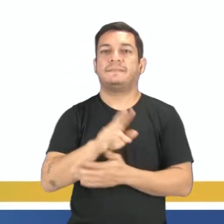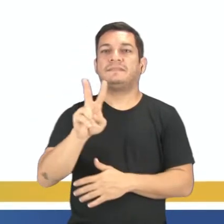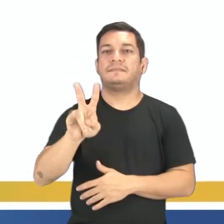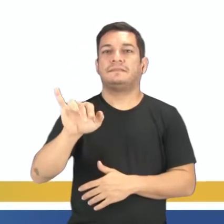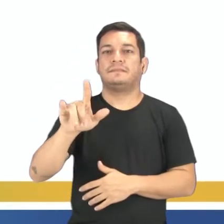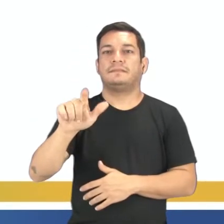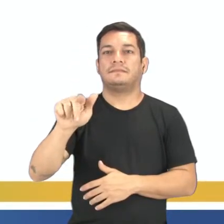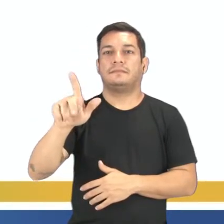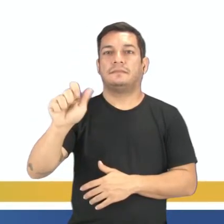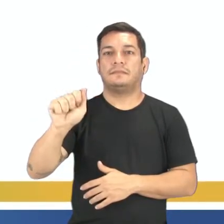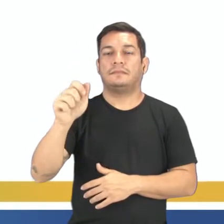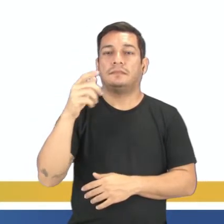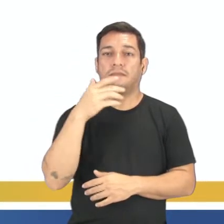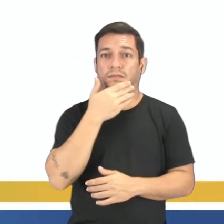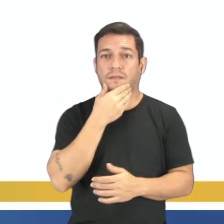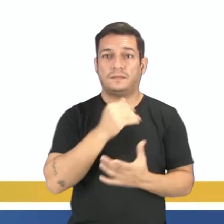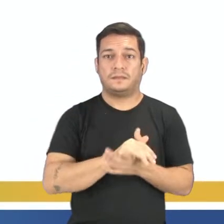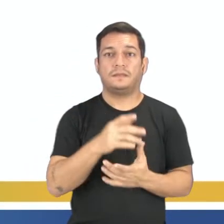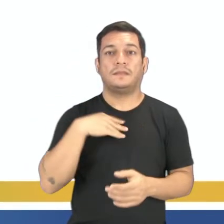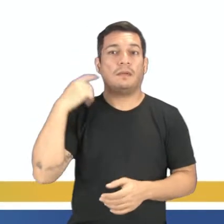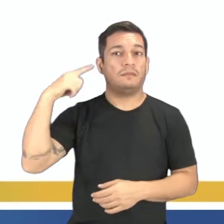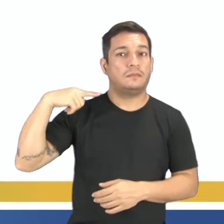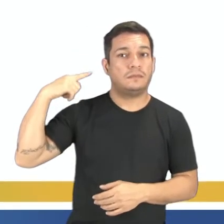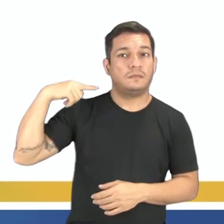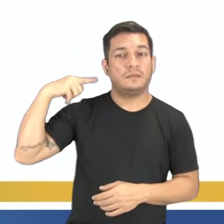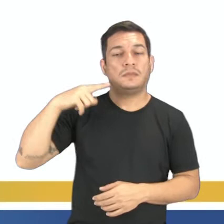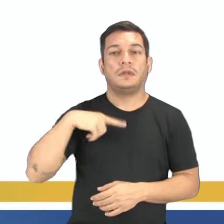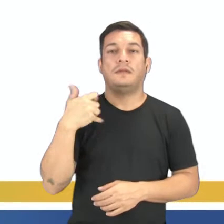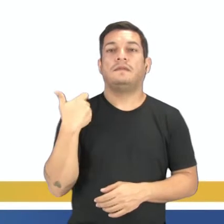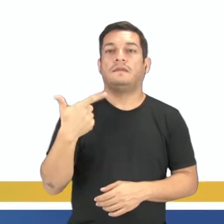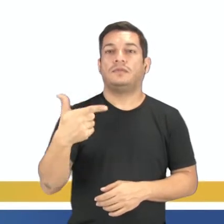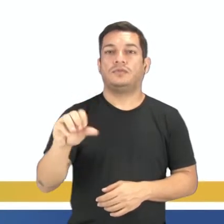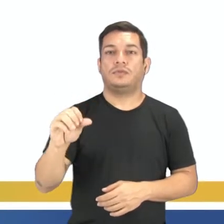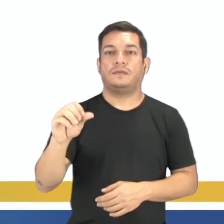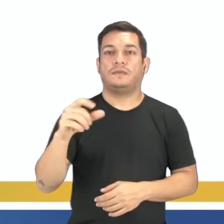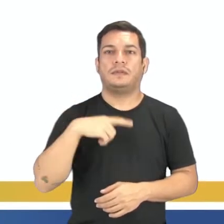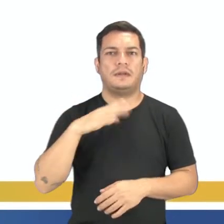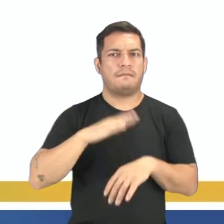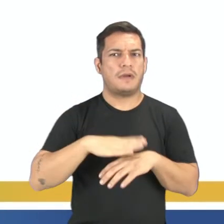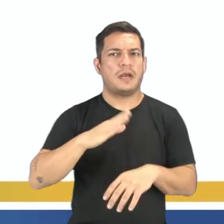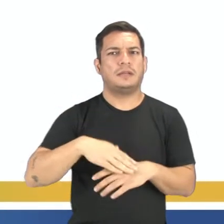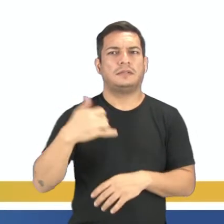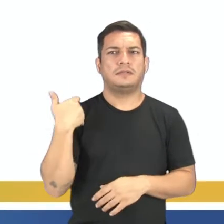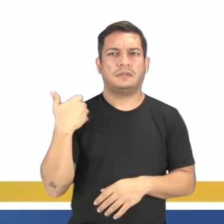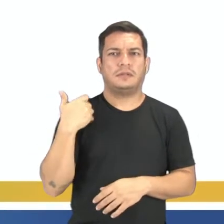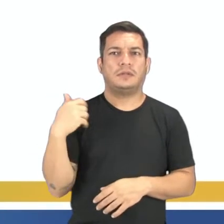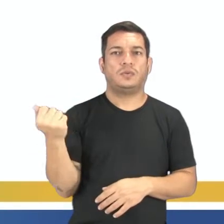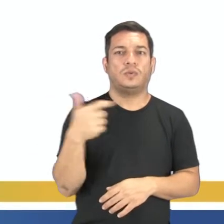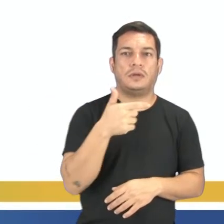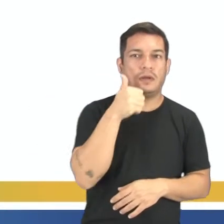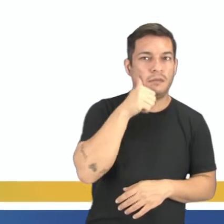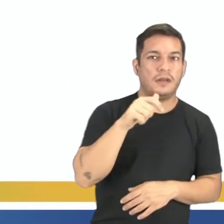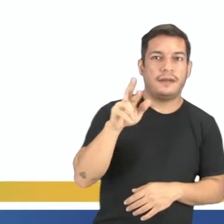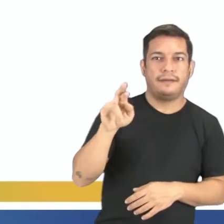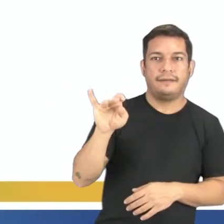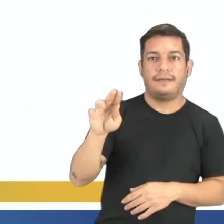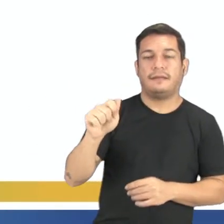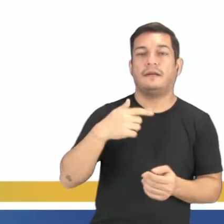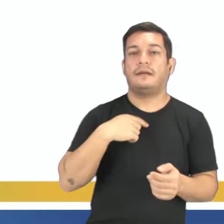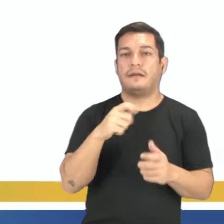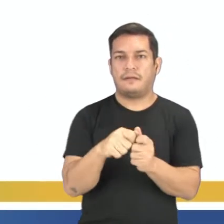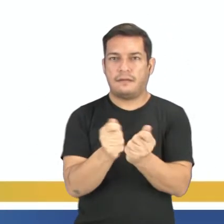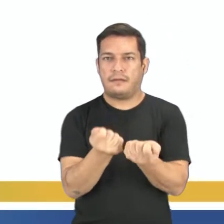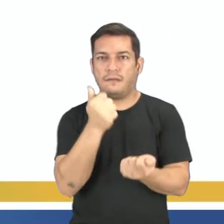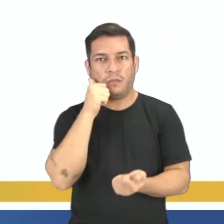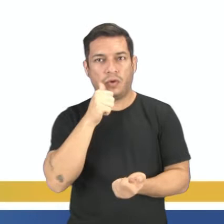o marido, é um advogado que, apesar de ter apenas 29 anos, aparenta ter mais idade do que sua mulher Rita. A